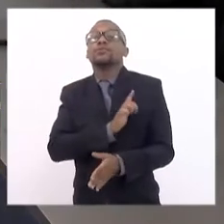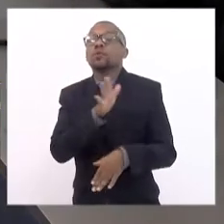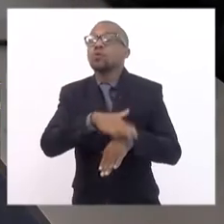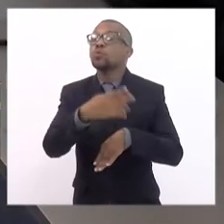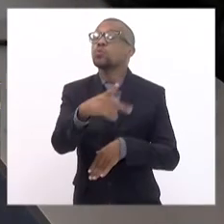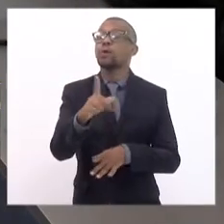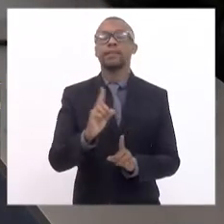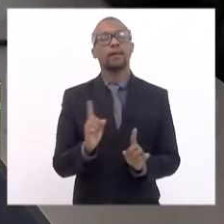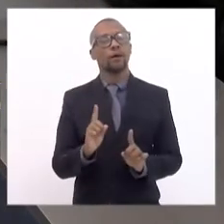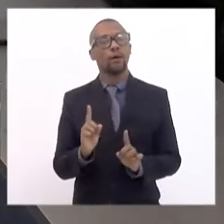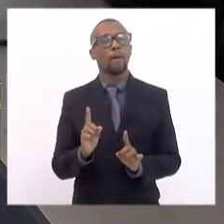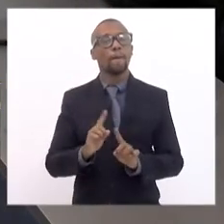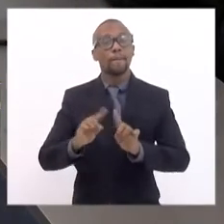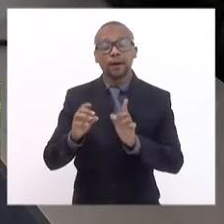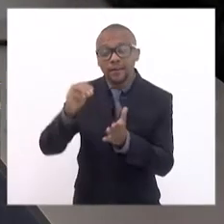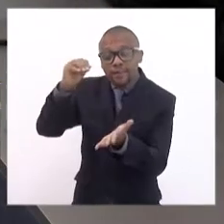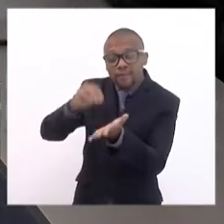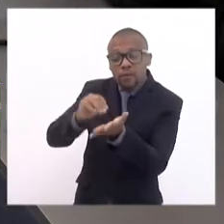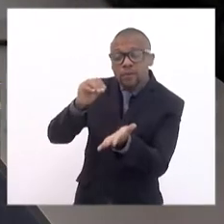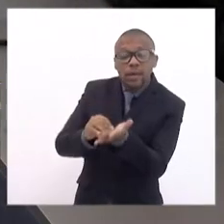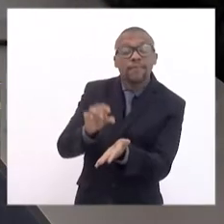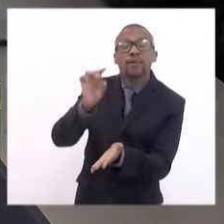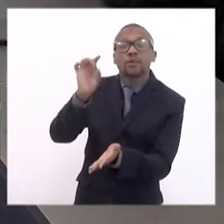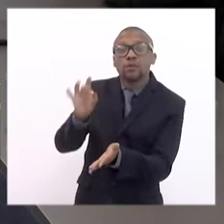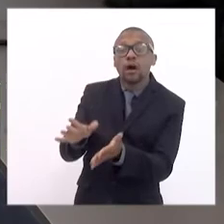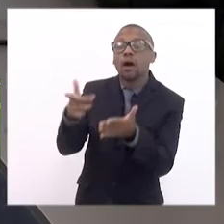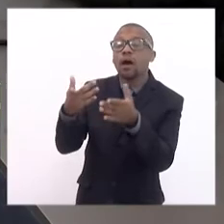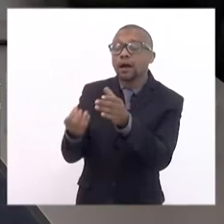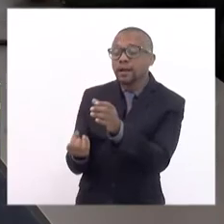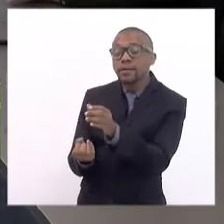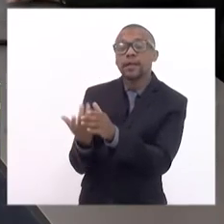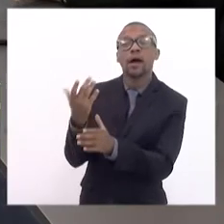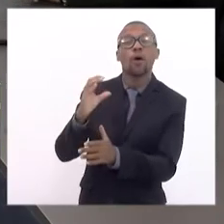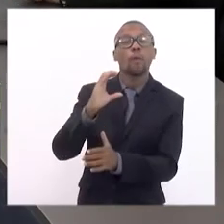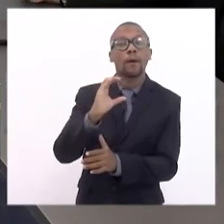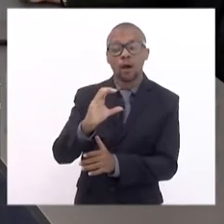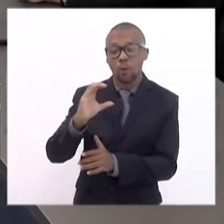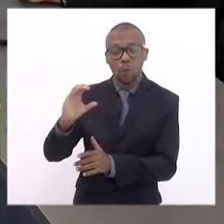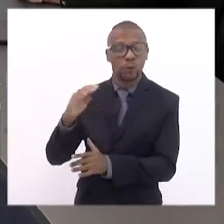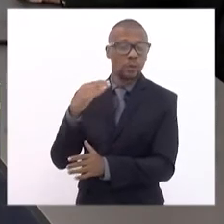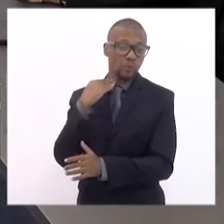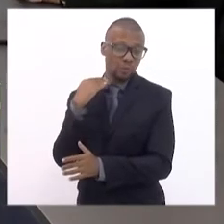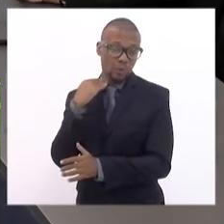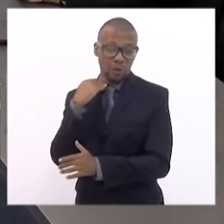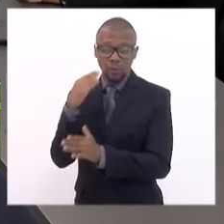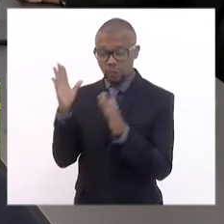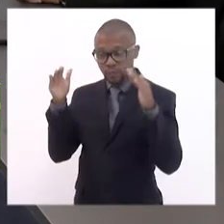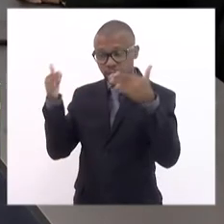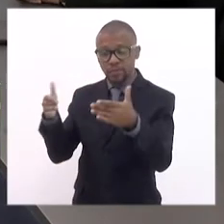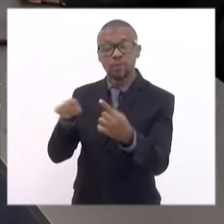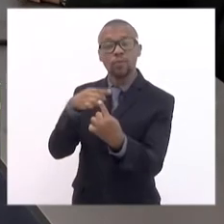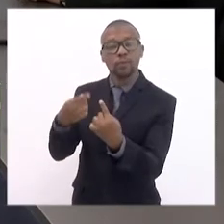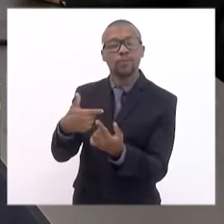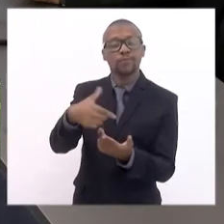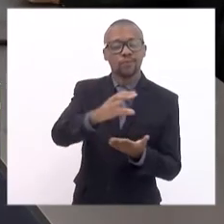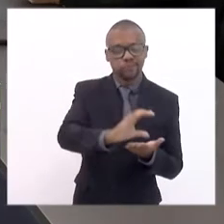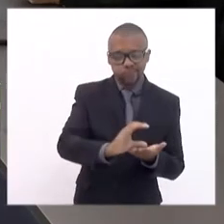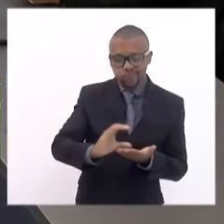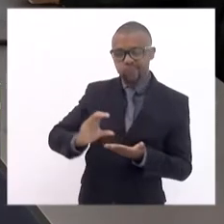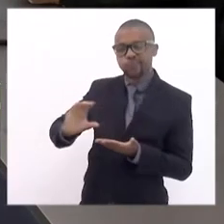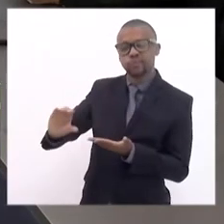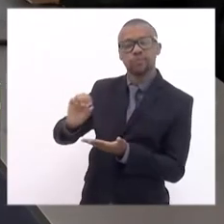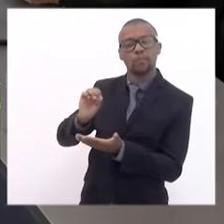tinha. Que faltava única e exclusivamente a abertura de uma conta específica para que o fundo pudesse